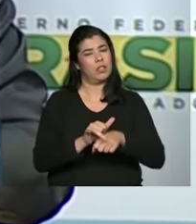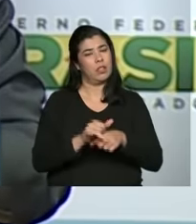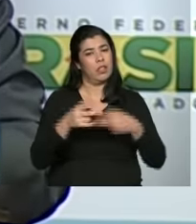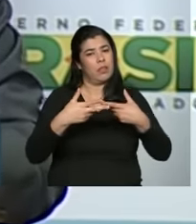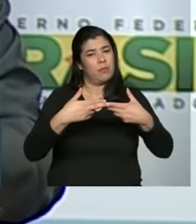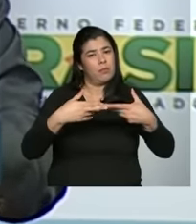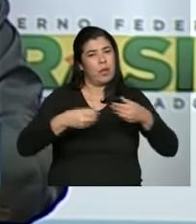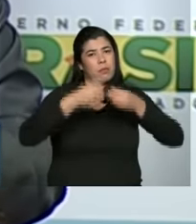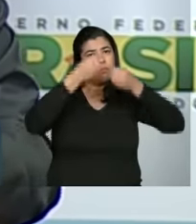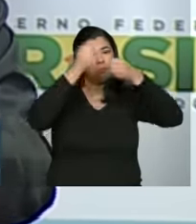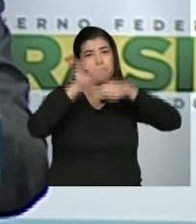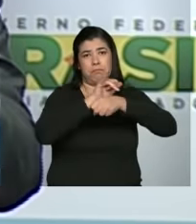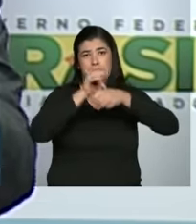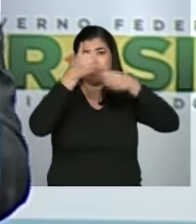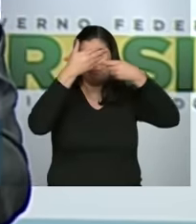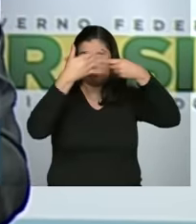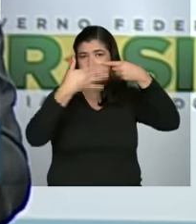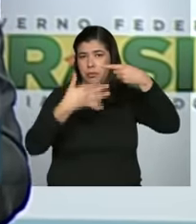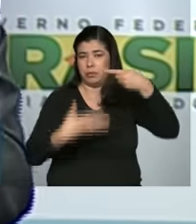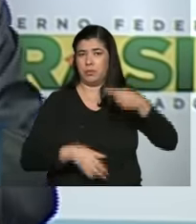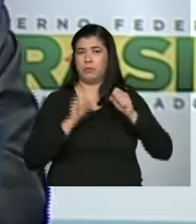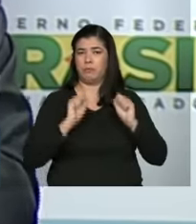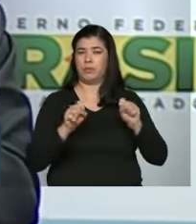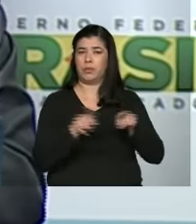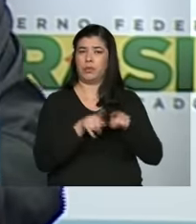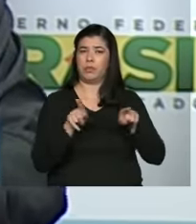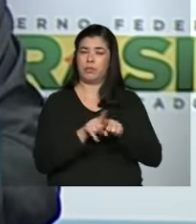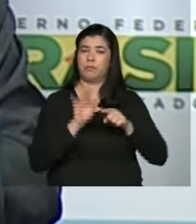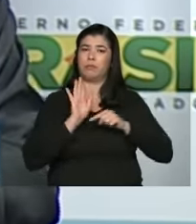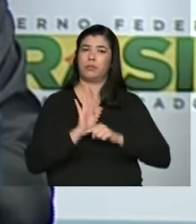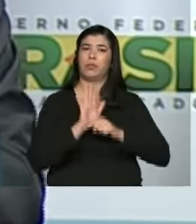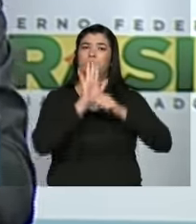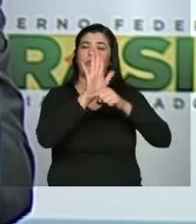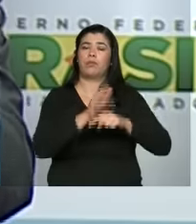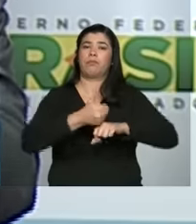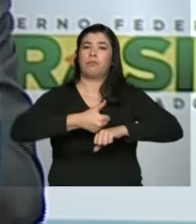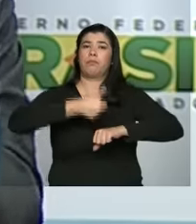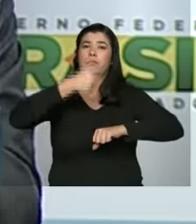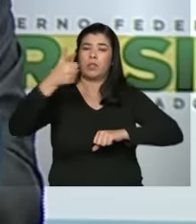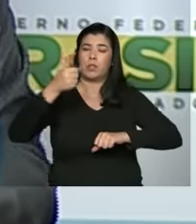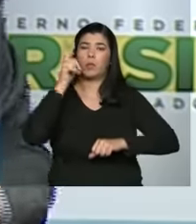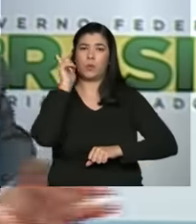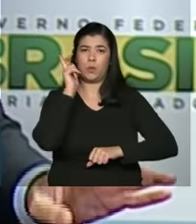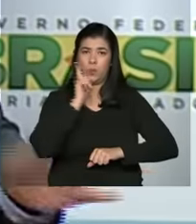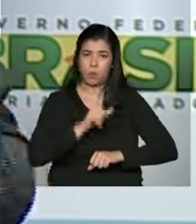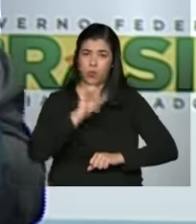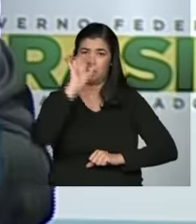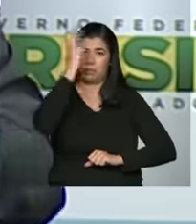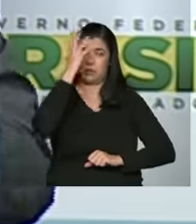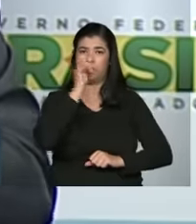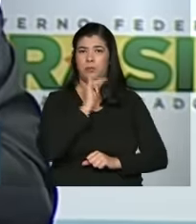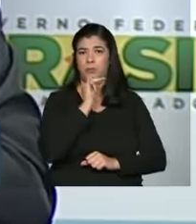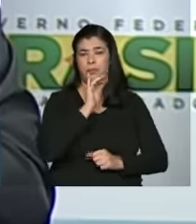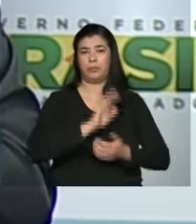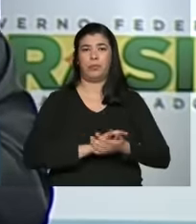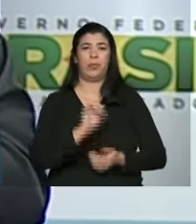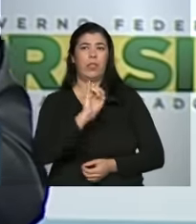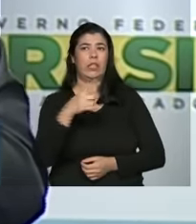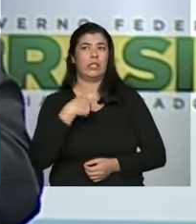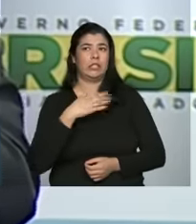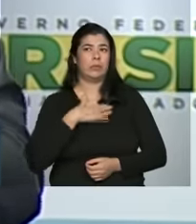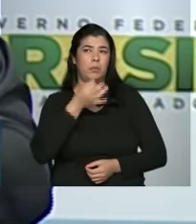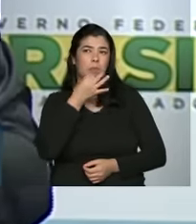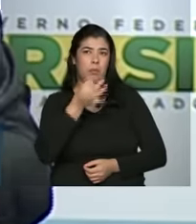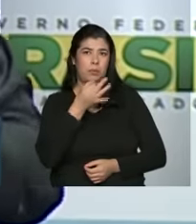estruturantes certo que que permitam que nós consigamos enfrentar a situação por exemplo se dependesse de mim